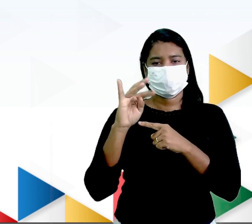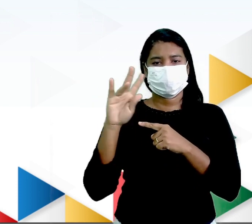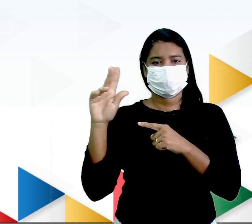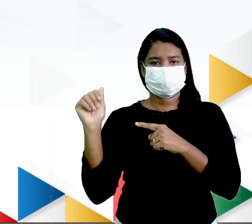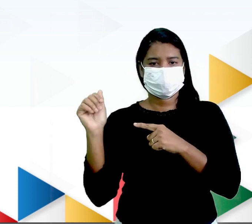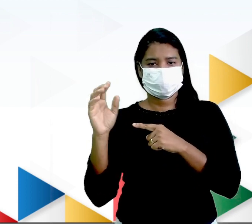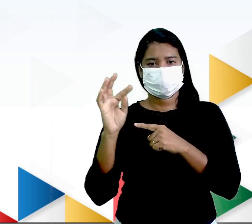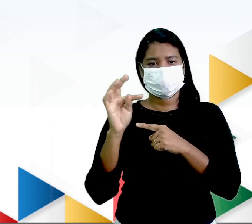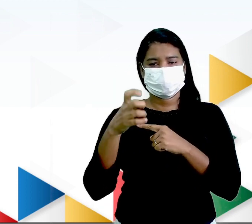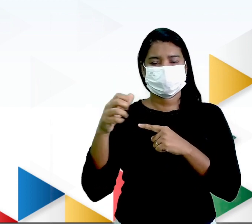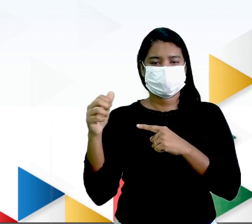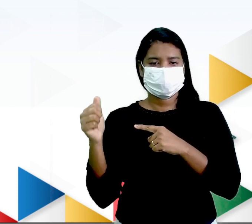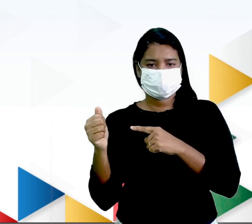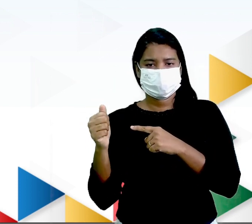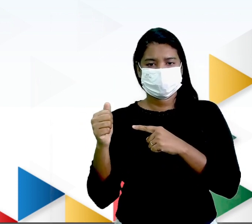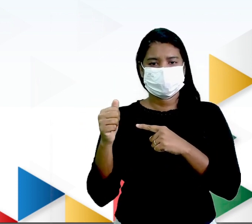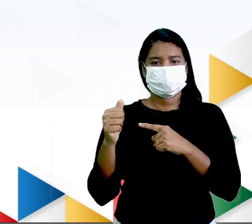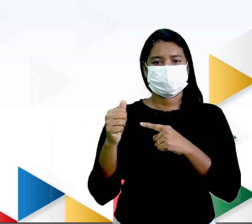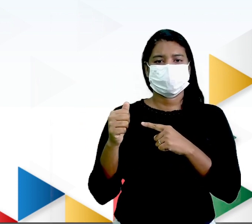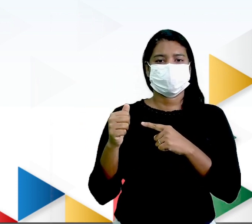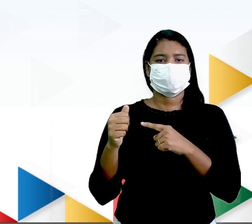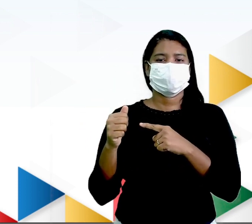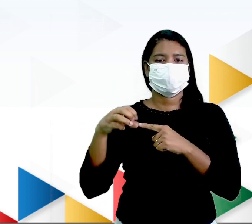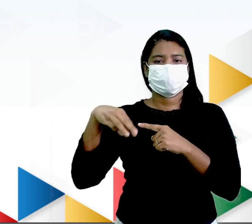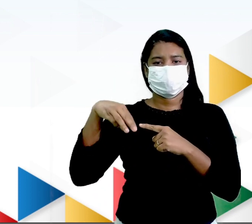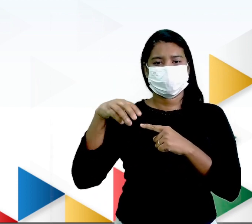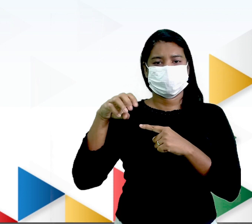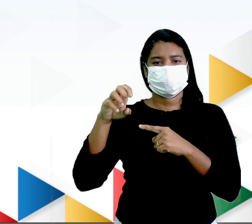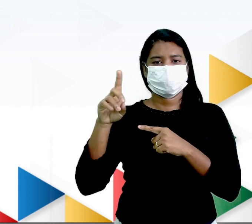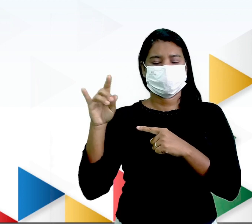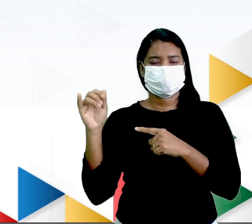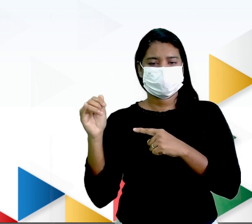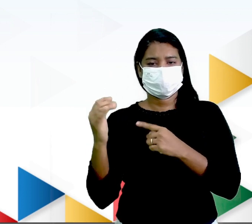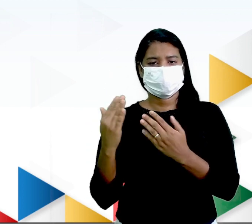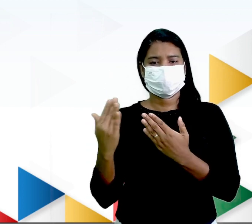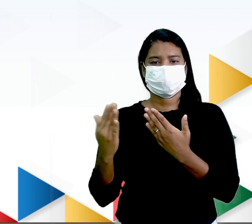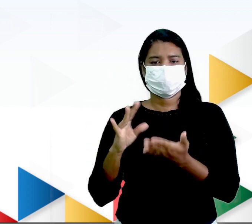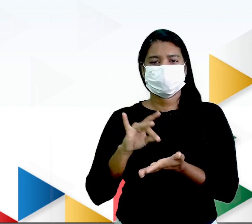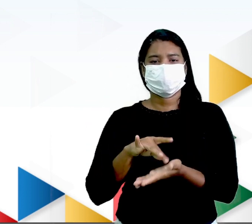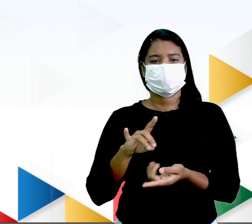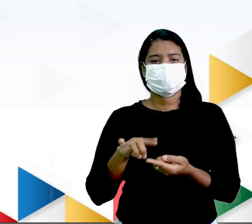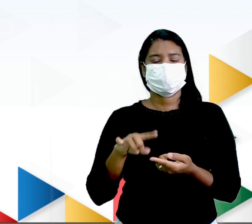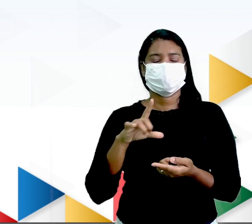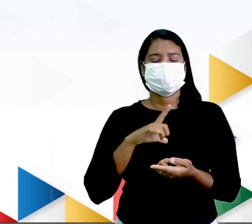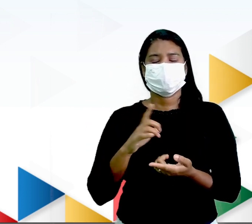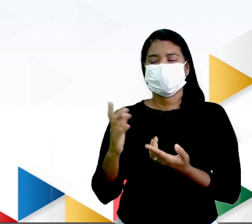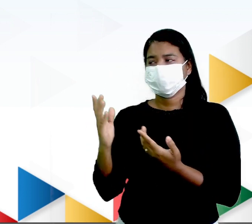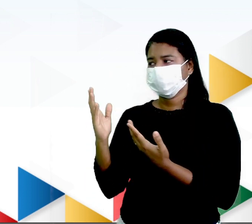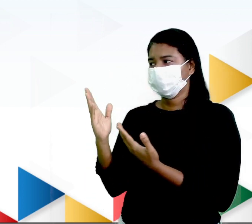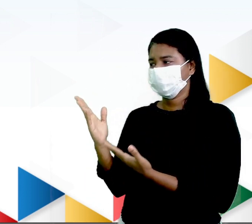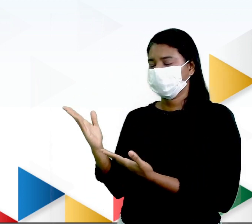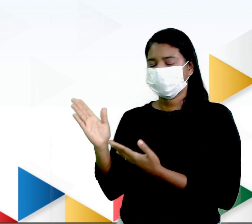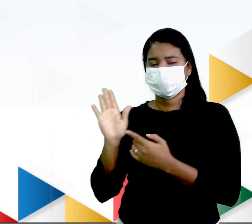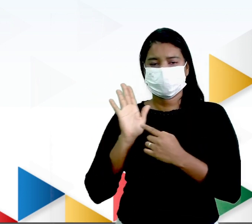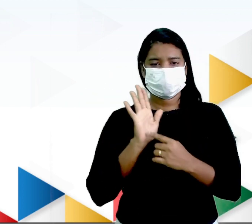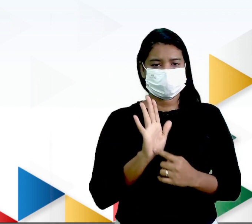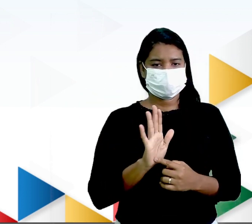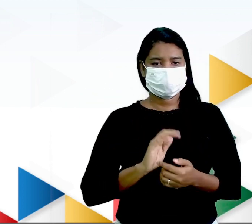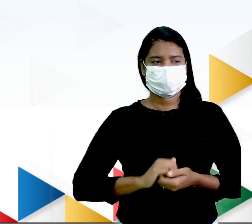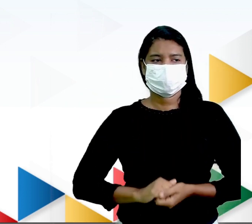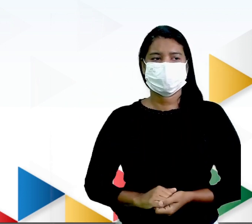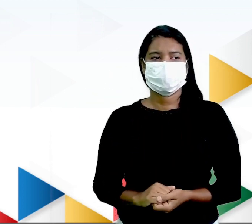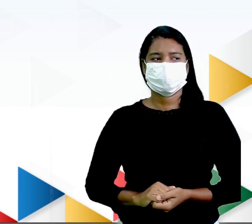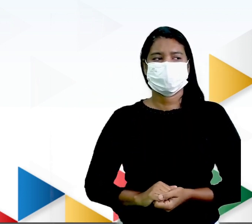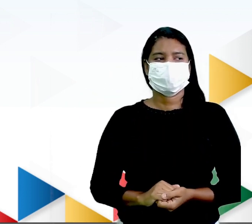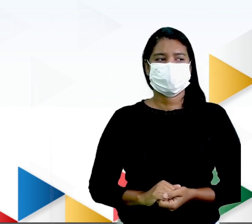medida, razão e comparação. Então, cada um desses itens, eles tem uma forma de ser representado. Por favor,